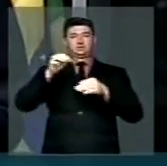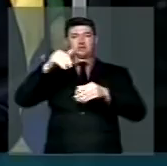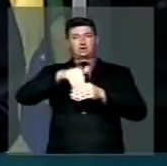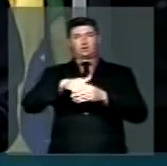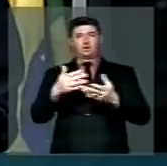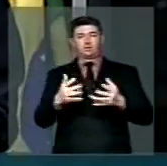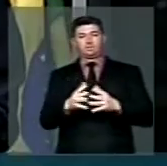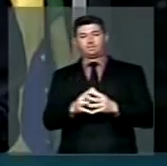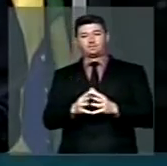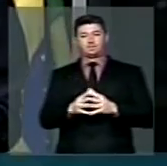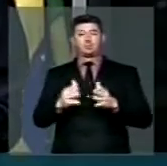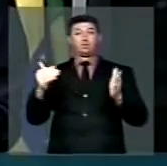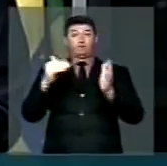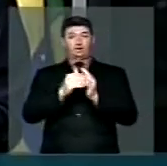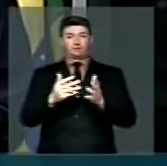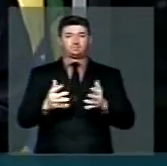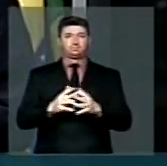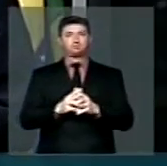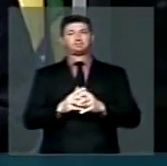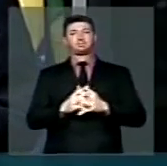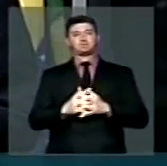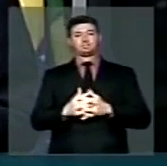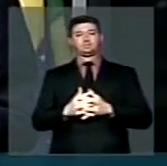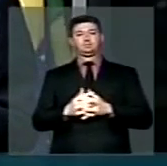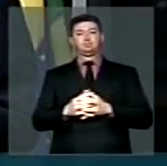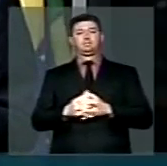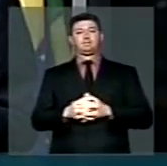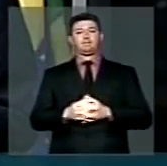Eleitoral. E, por fim, são